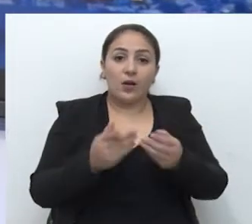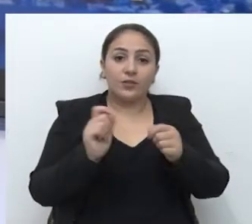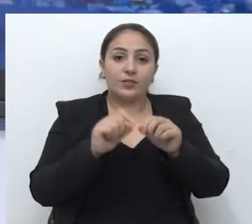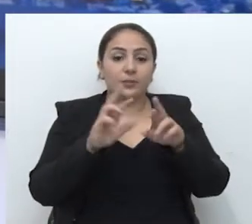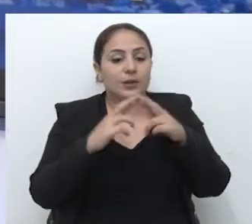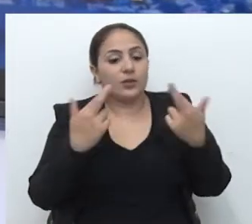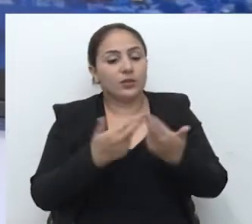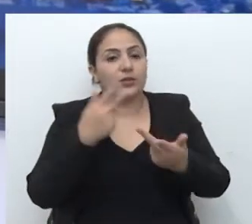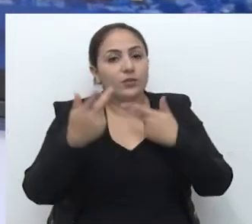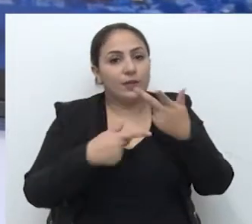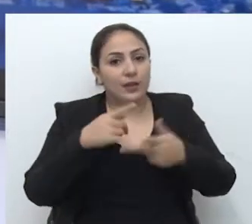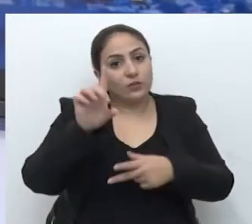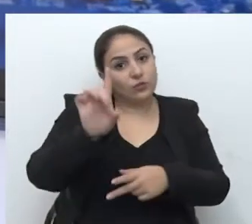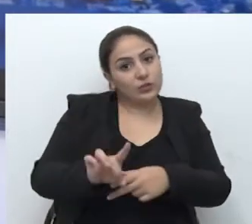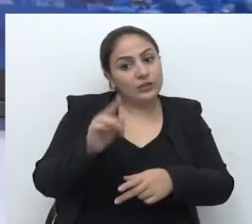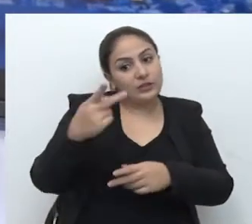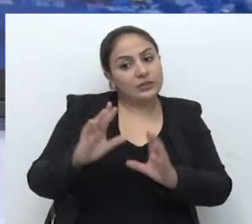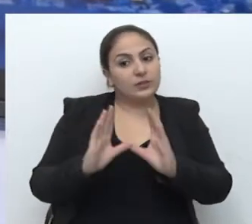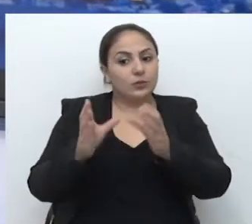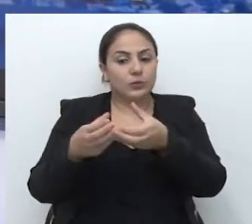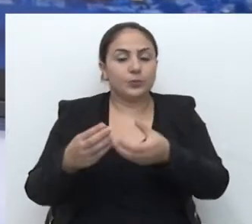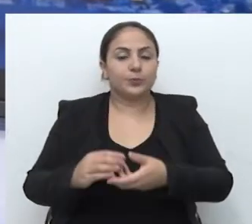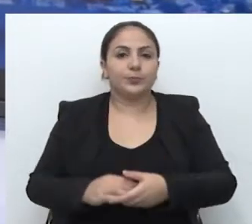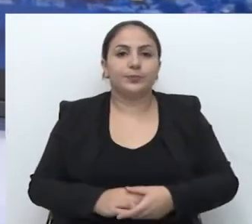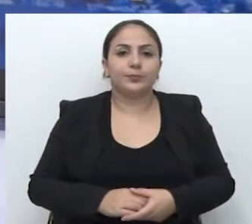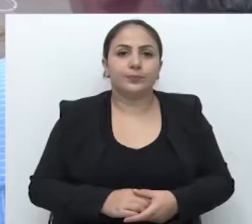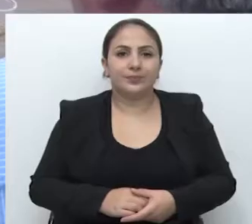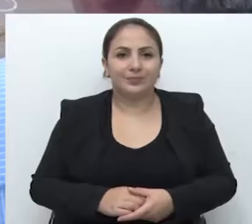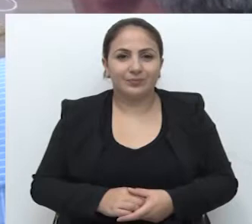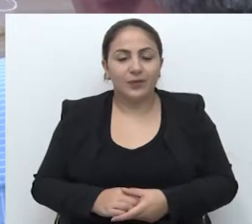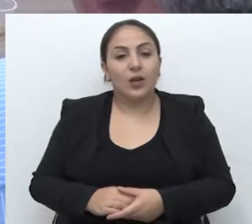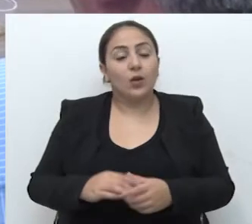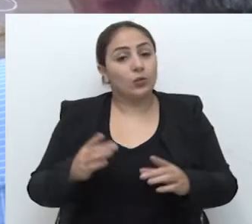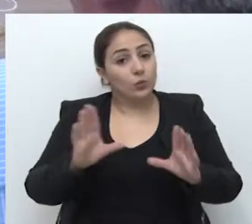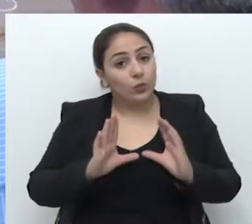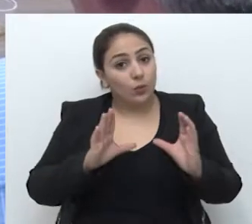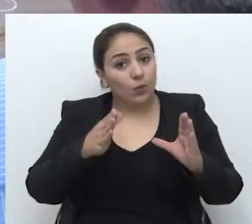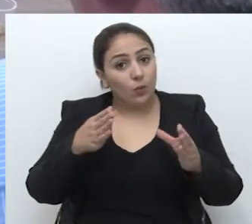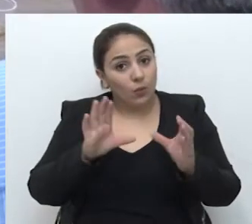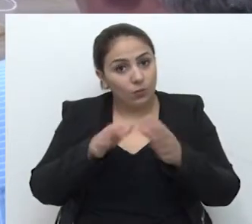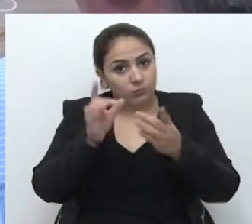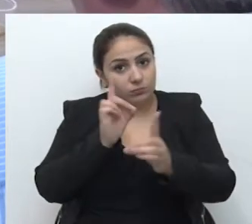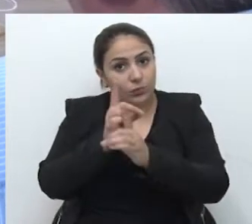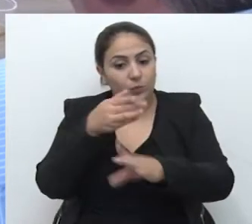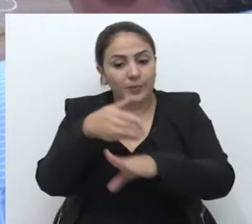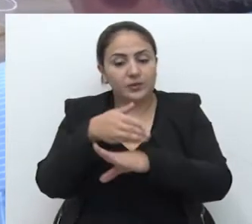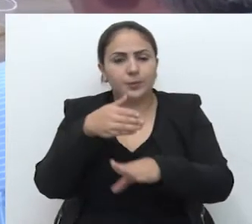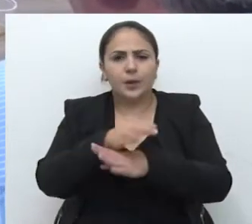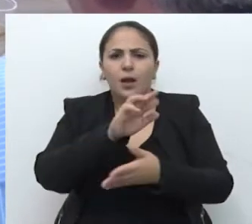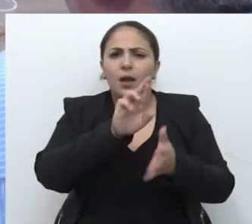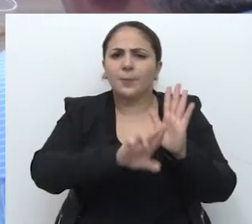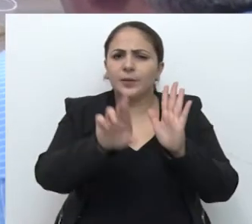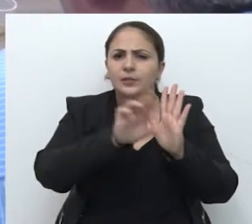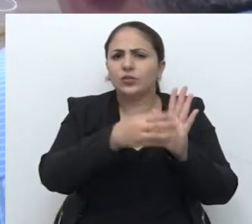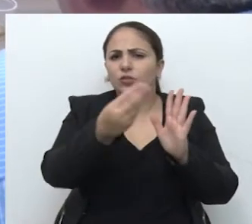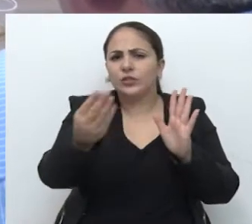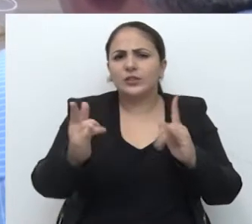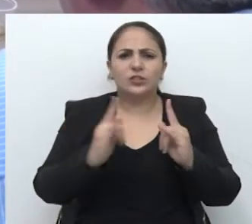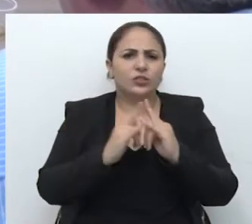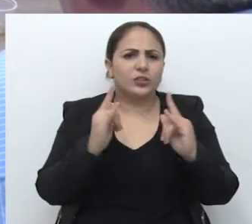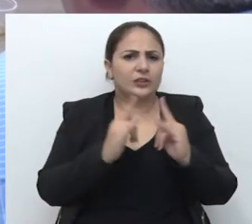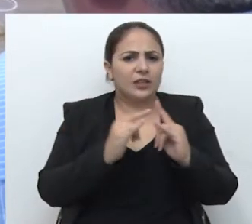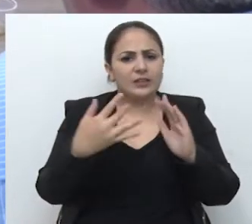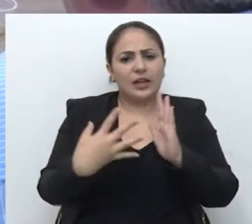uma reunião para falar dos direitos deste público. No encontro participaram representantes de